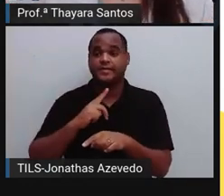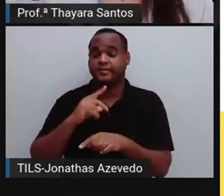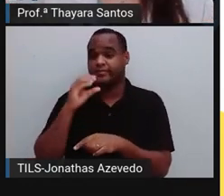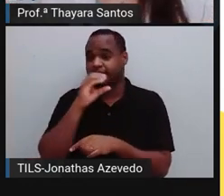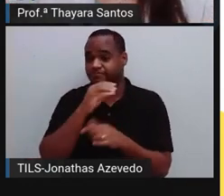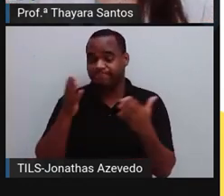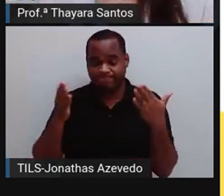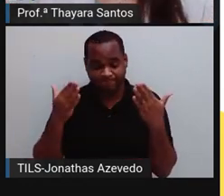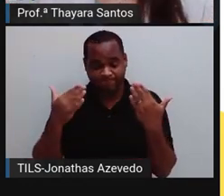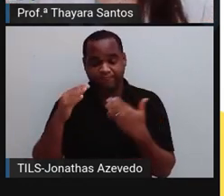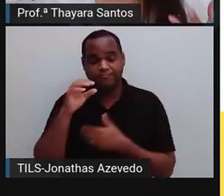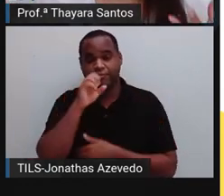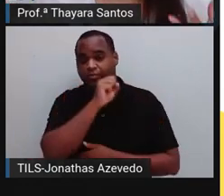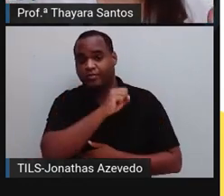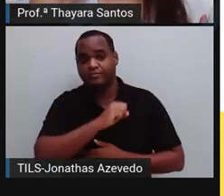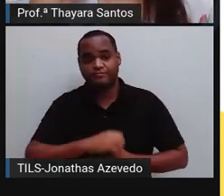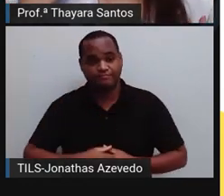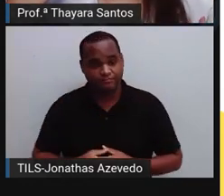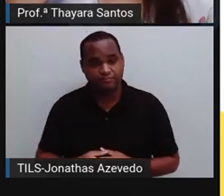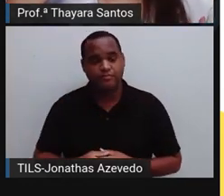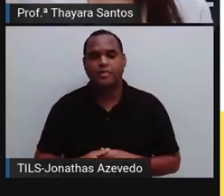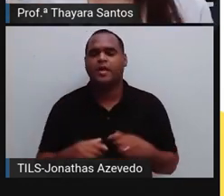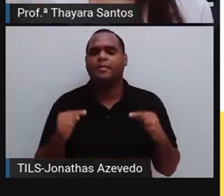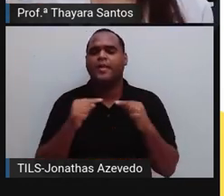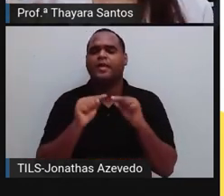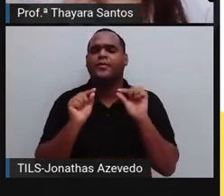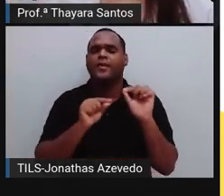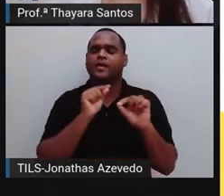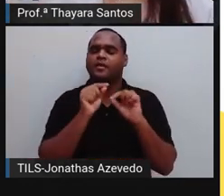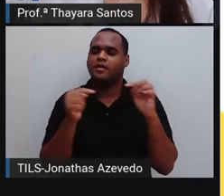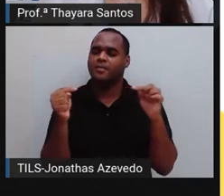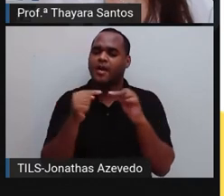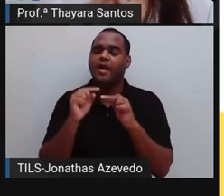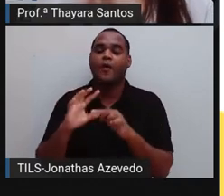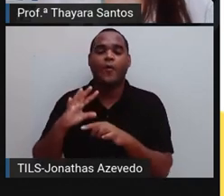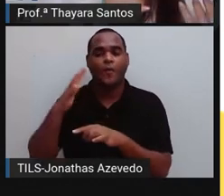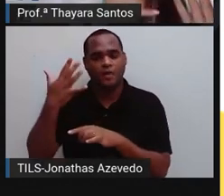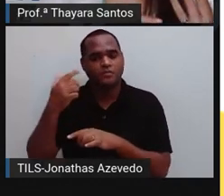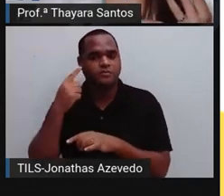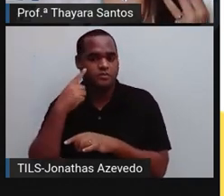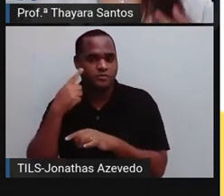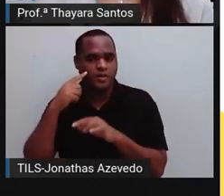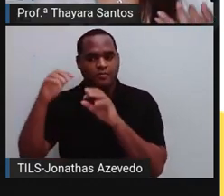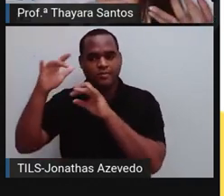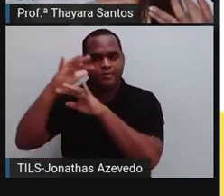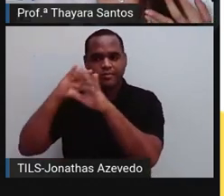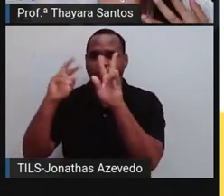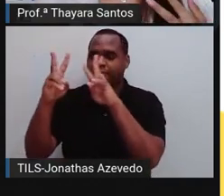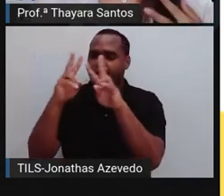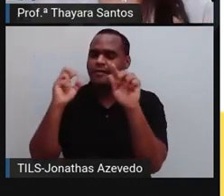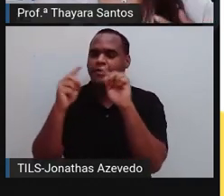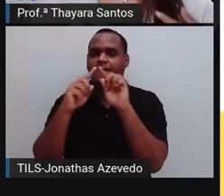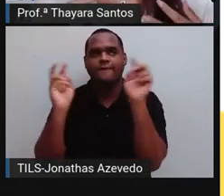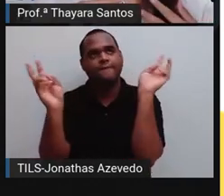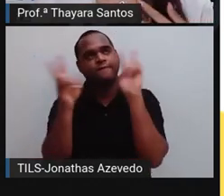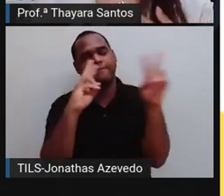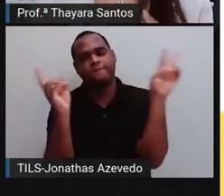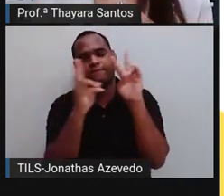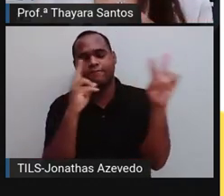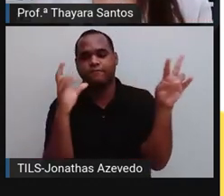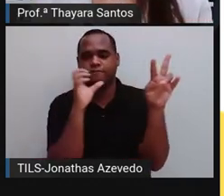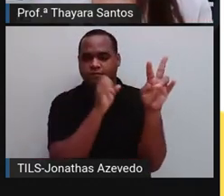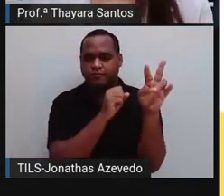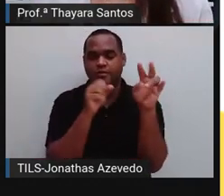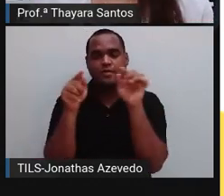abafada. Então, para vocês verem, essa sensação térmica é afetada pela umidade do ar, pela velocidade do